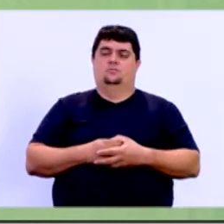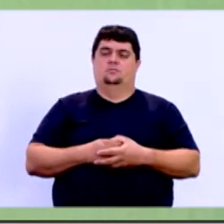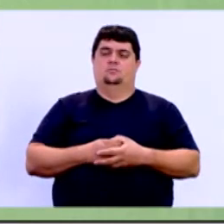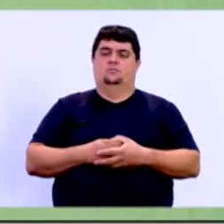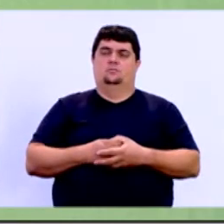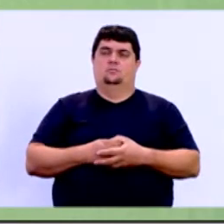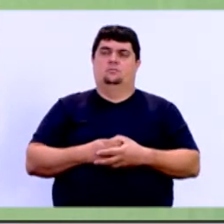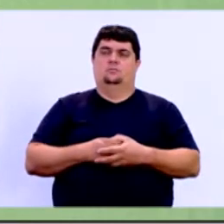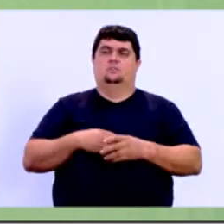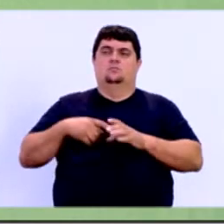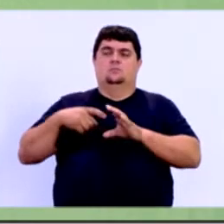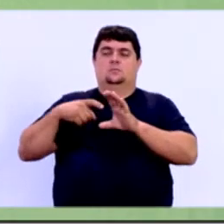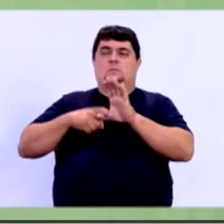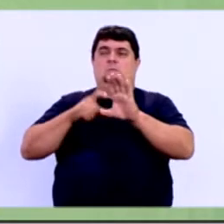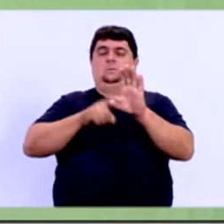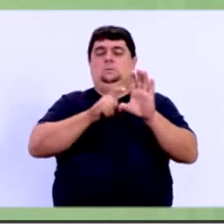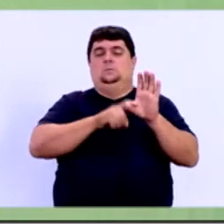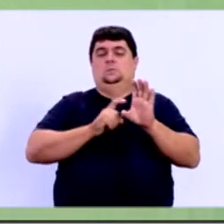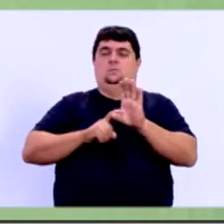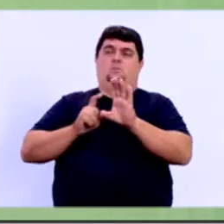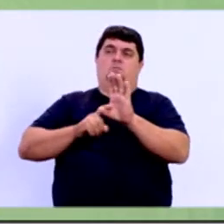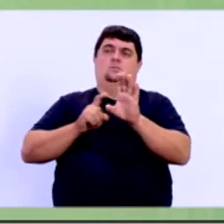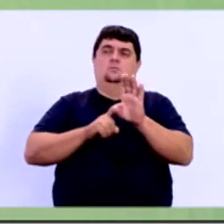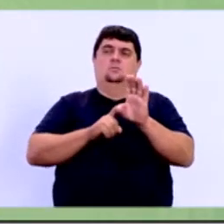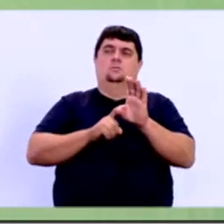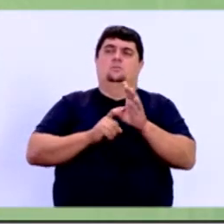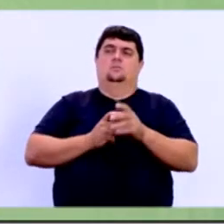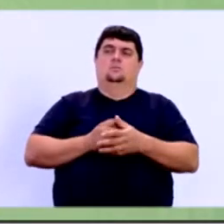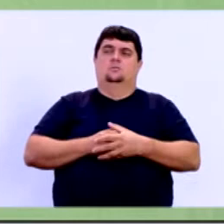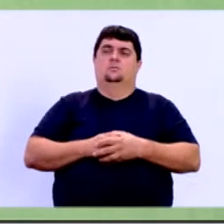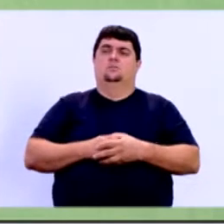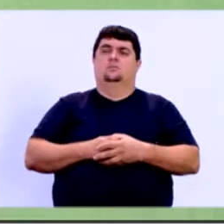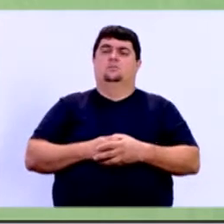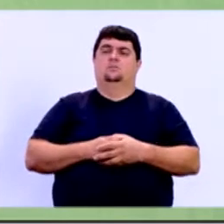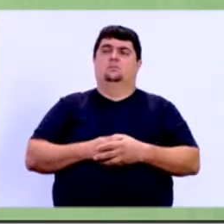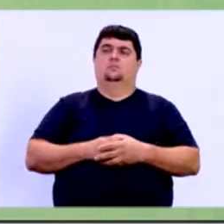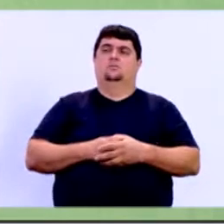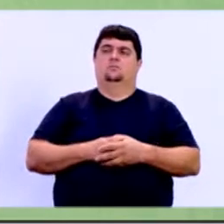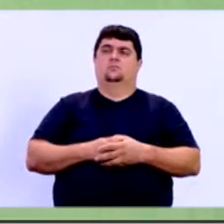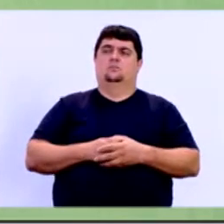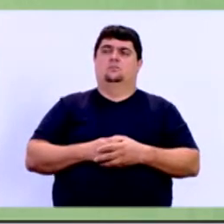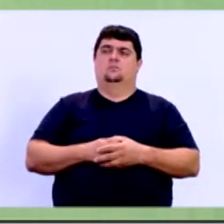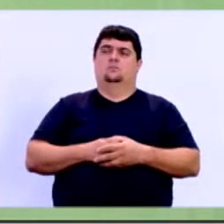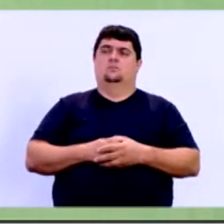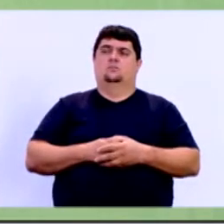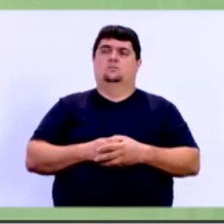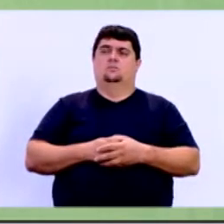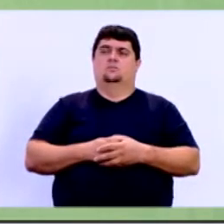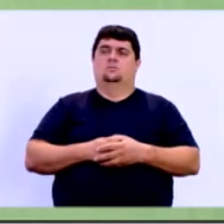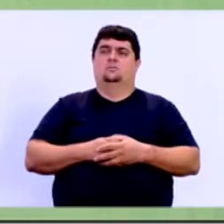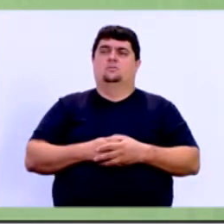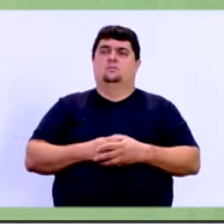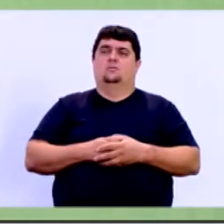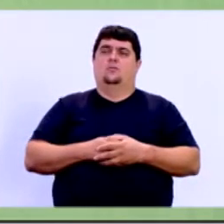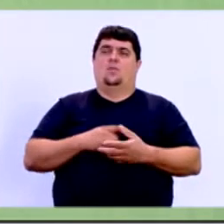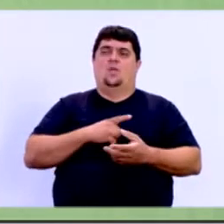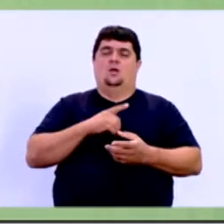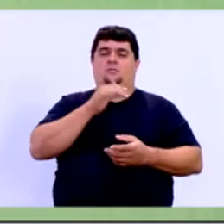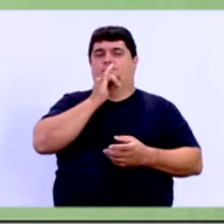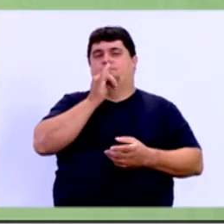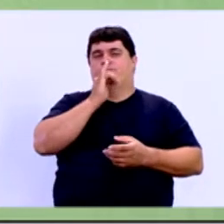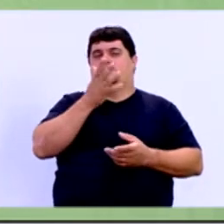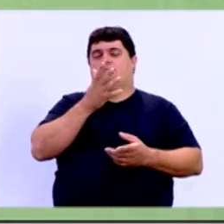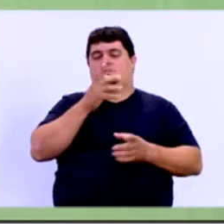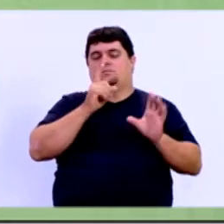As despesas da organização, né? Essas despesas aí, como por exemplo, são despesas aí